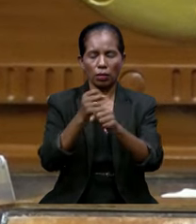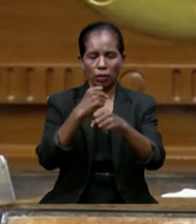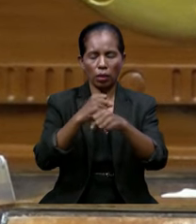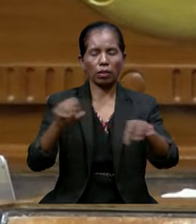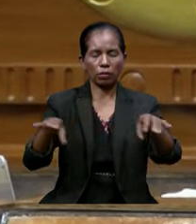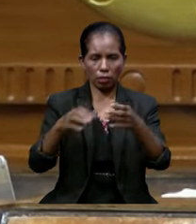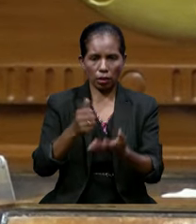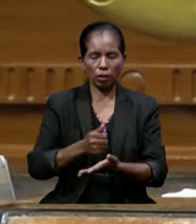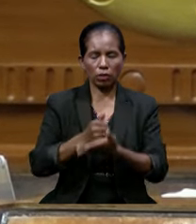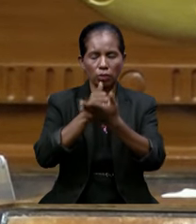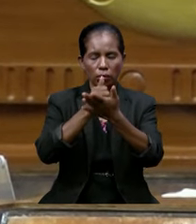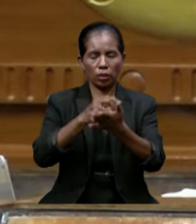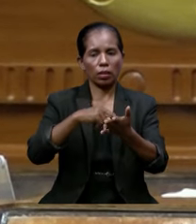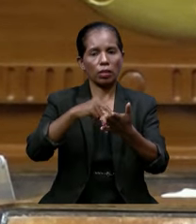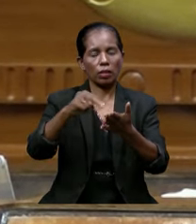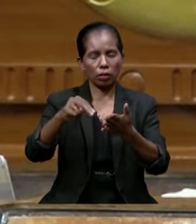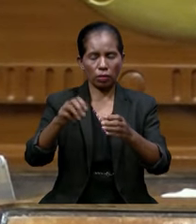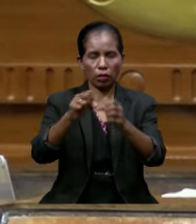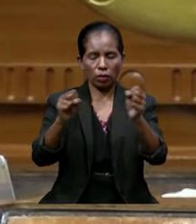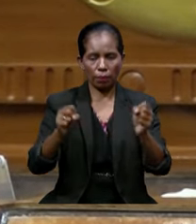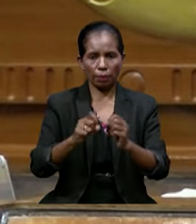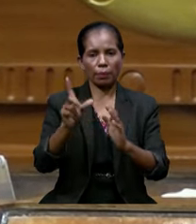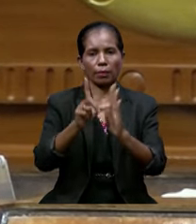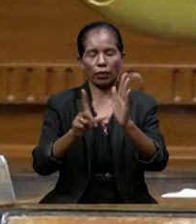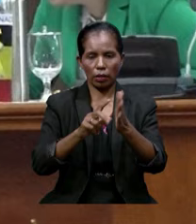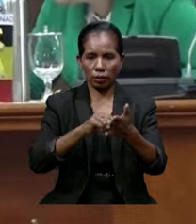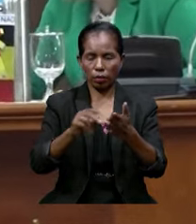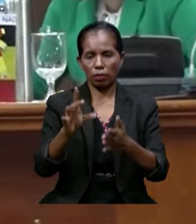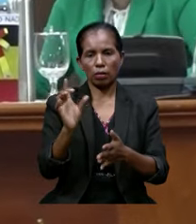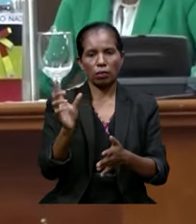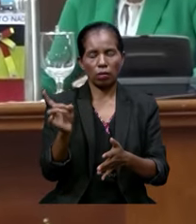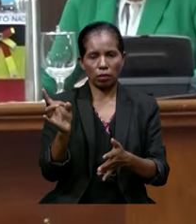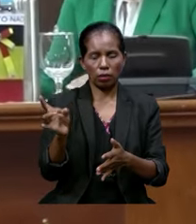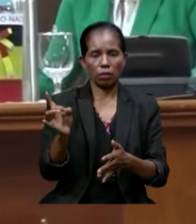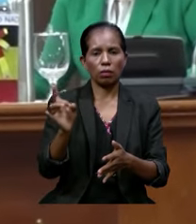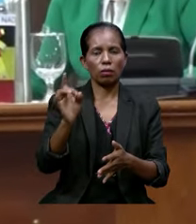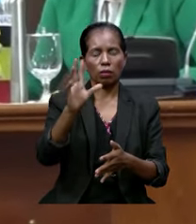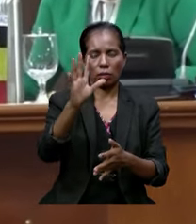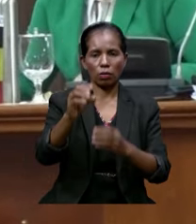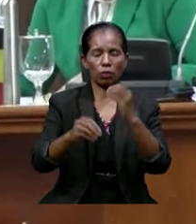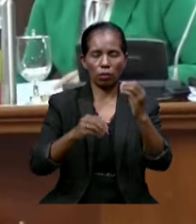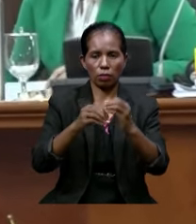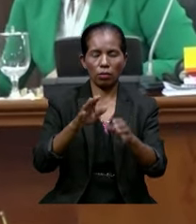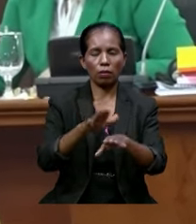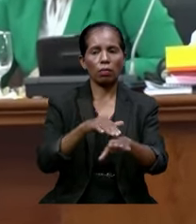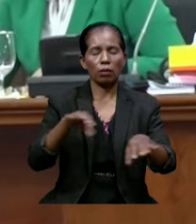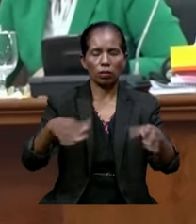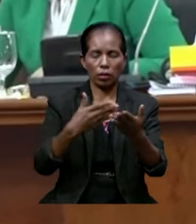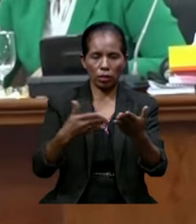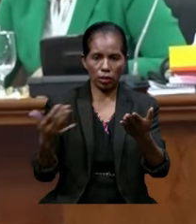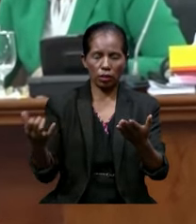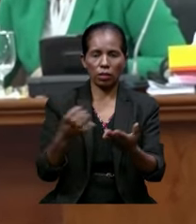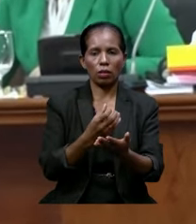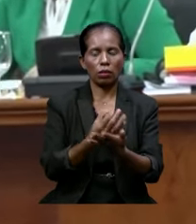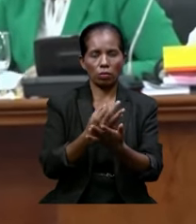atendimento povo e nível suku. Tui decreto-lei número 1 para a região rural de Sentolo, com recurso material no